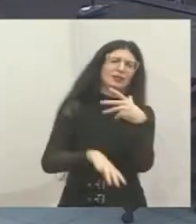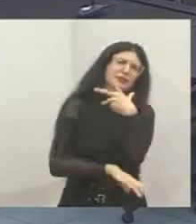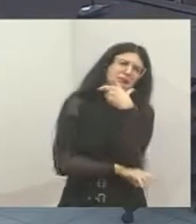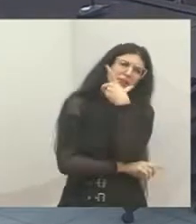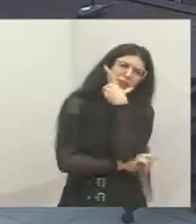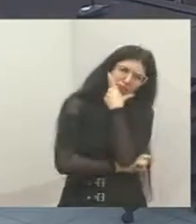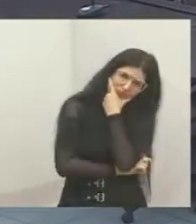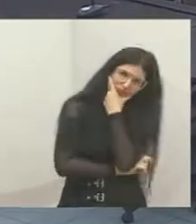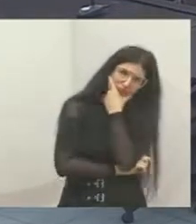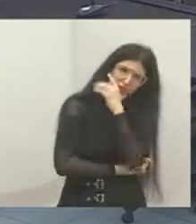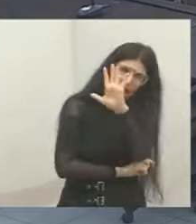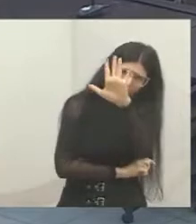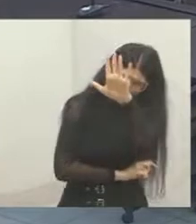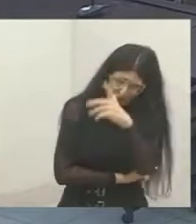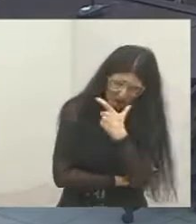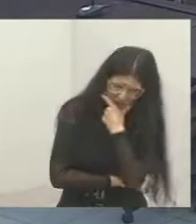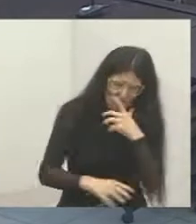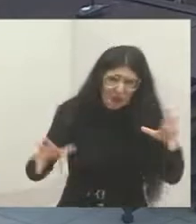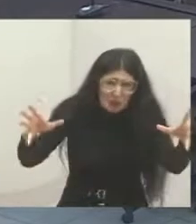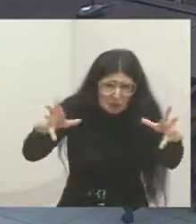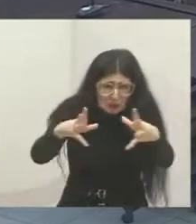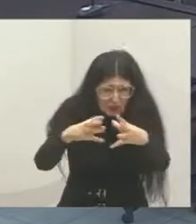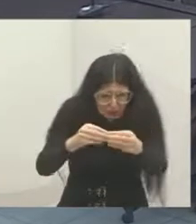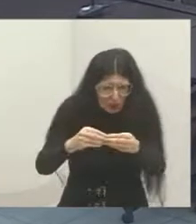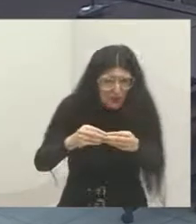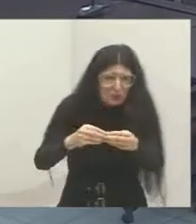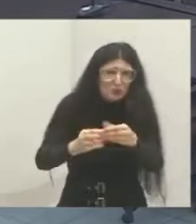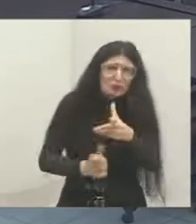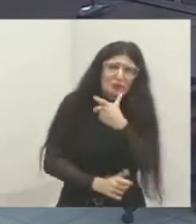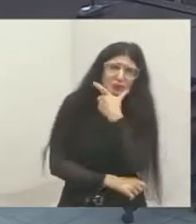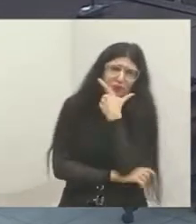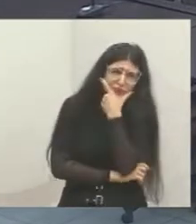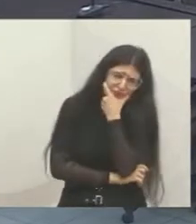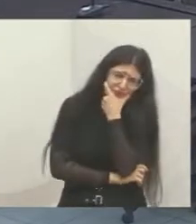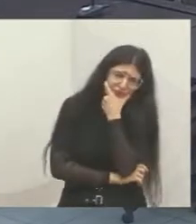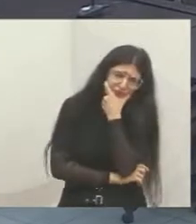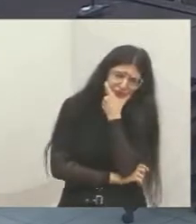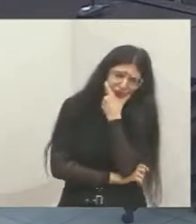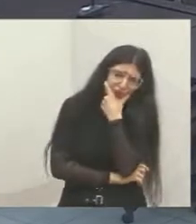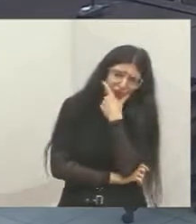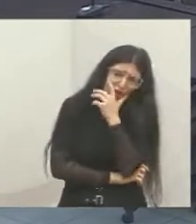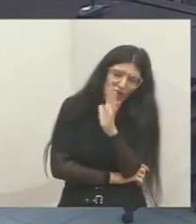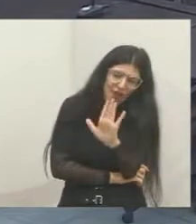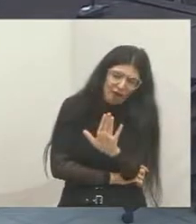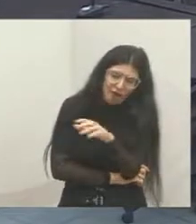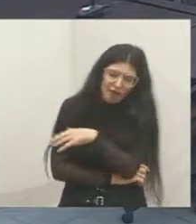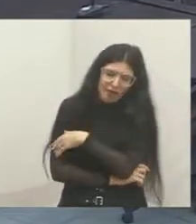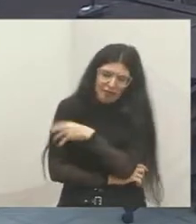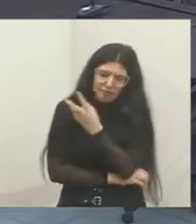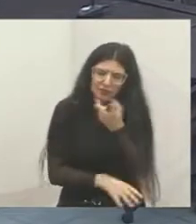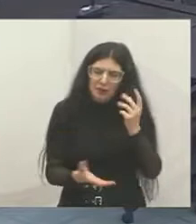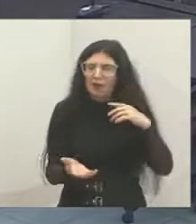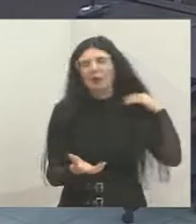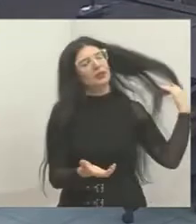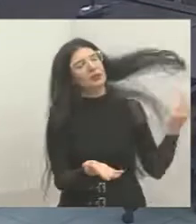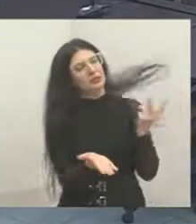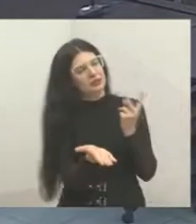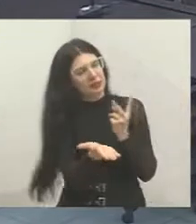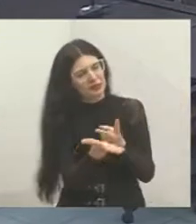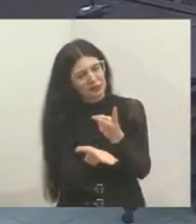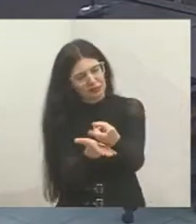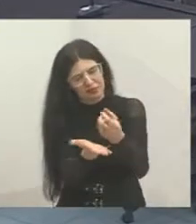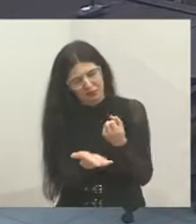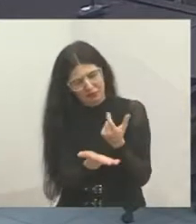pegando no final aqui, os resumos, vamos dizer assim, onde a gente vê uma receita, que era 1.200, mas que, na real,